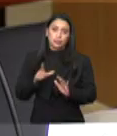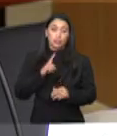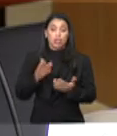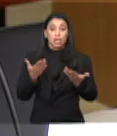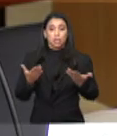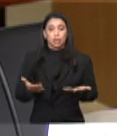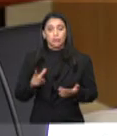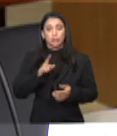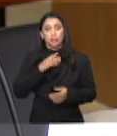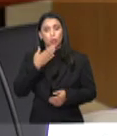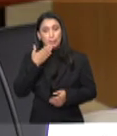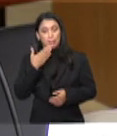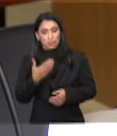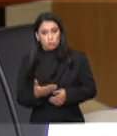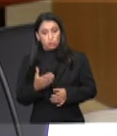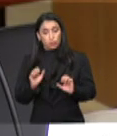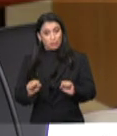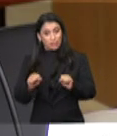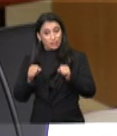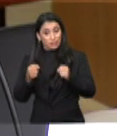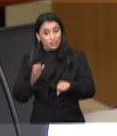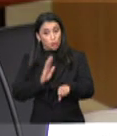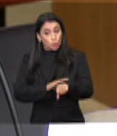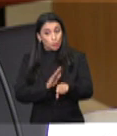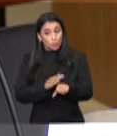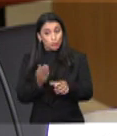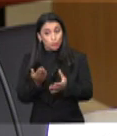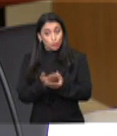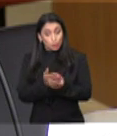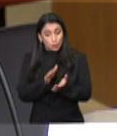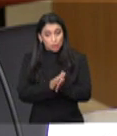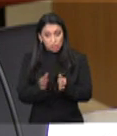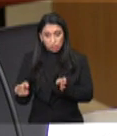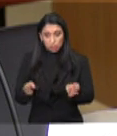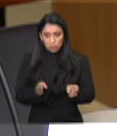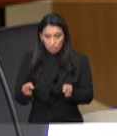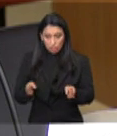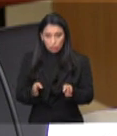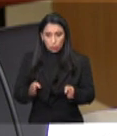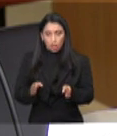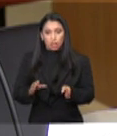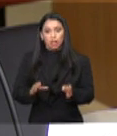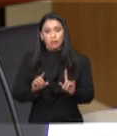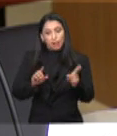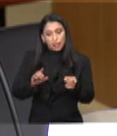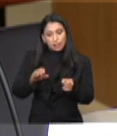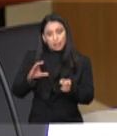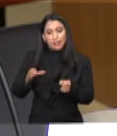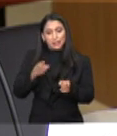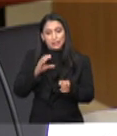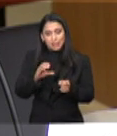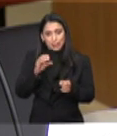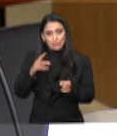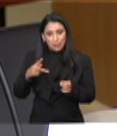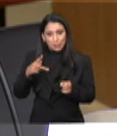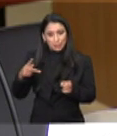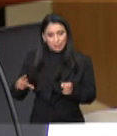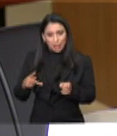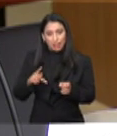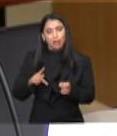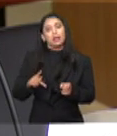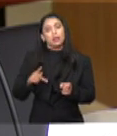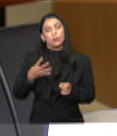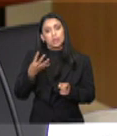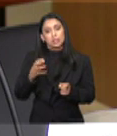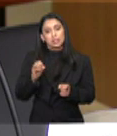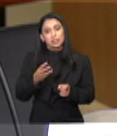havendo pedido expresso da defesa no momento processual adequado, CPP, artigo 403, os réus têm o direito de apresentar